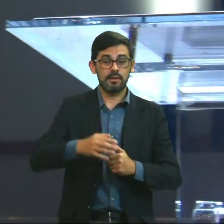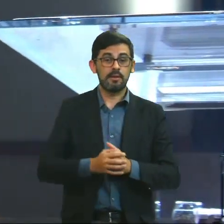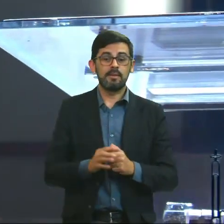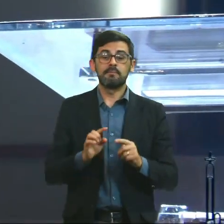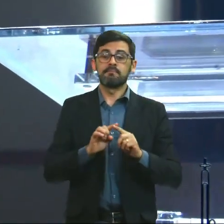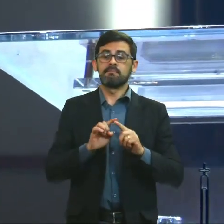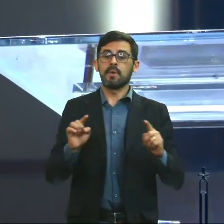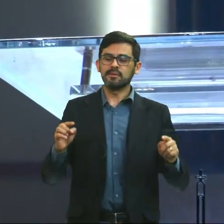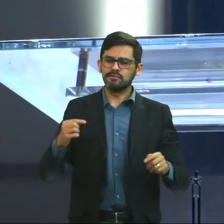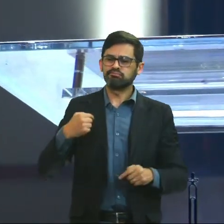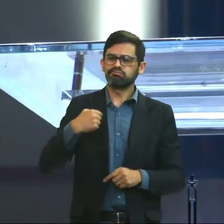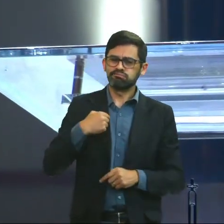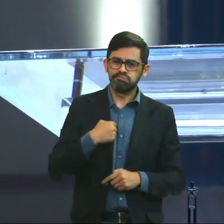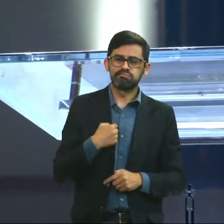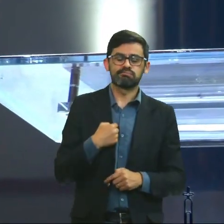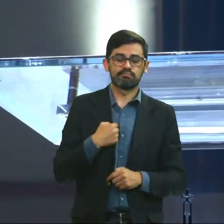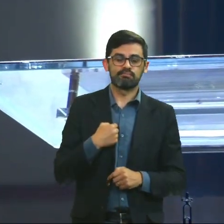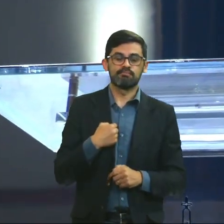eu